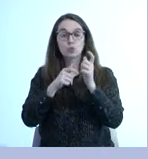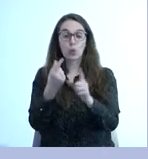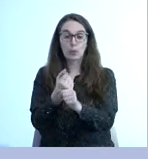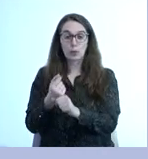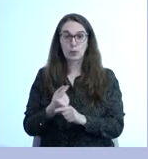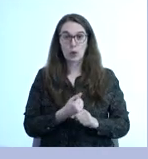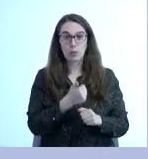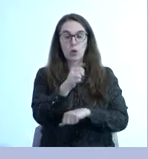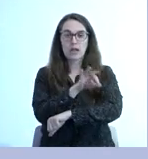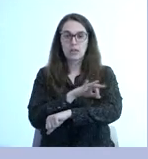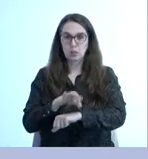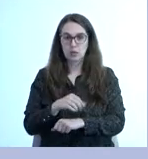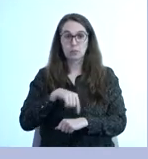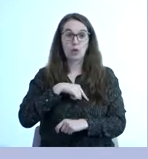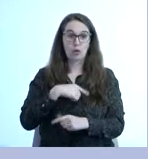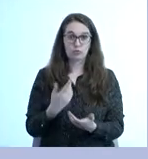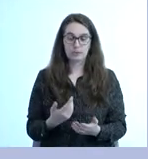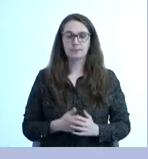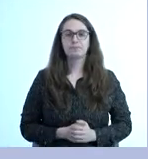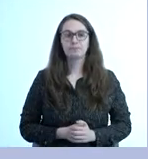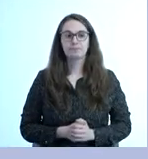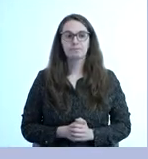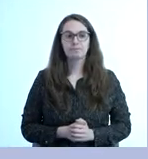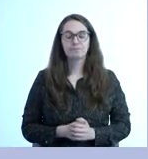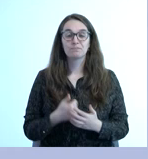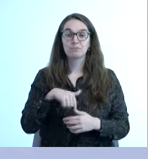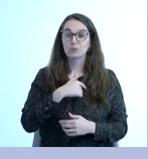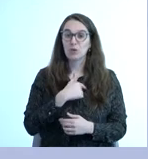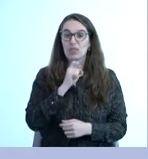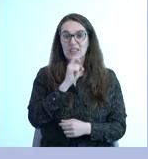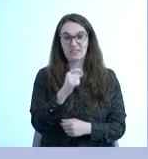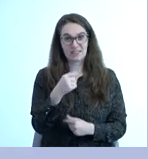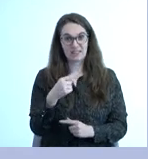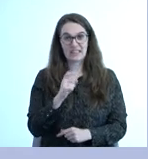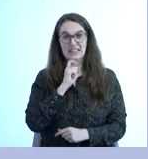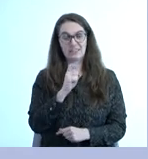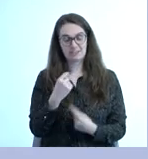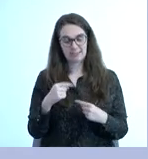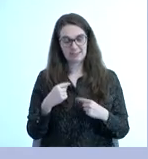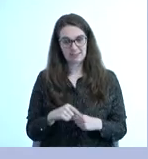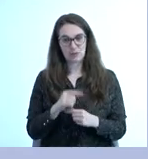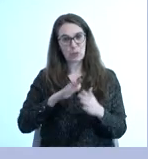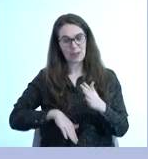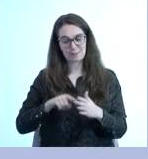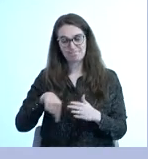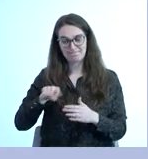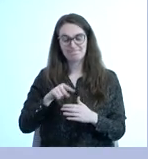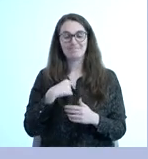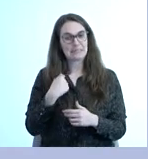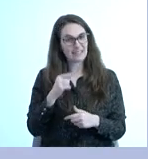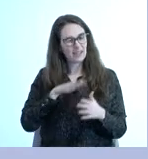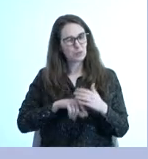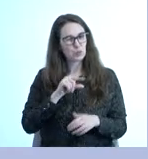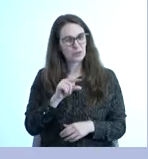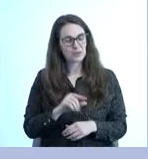da boa arquitetura, que somos todos nós. Há muito ficamos a dever a estes colegas arquitetos